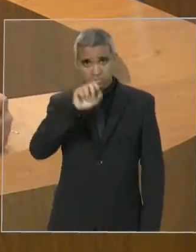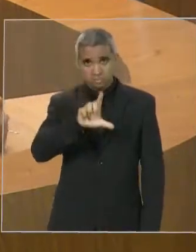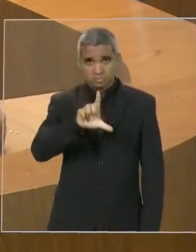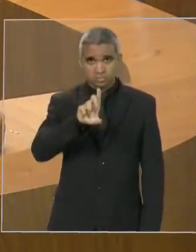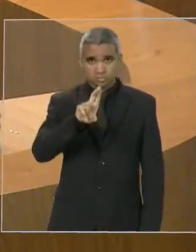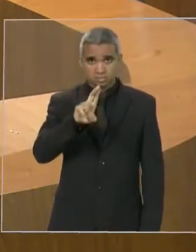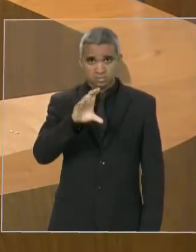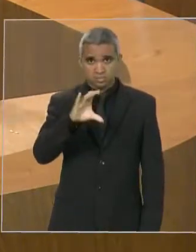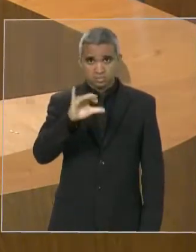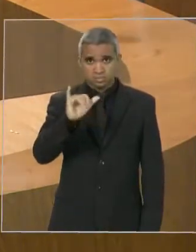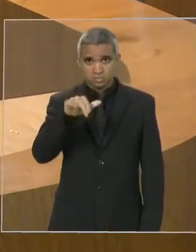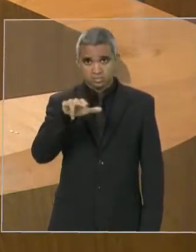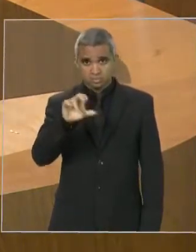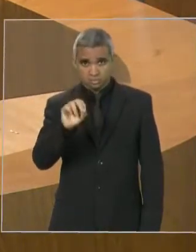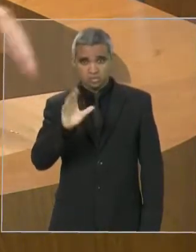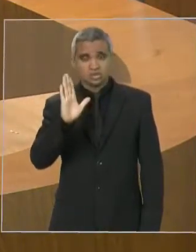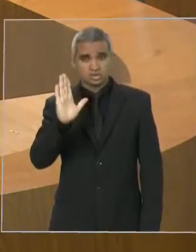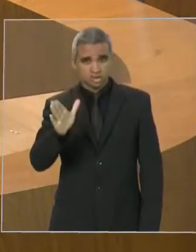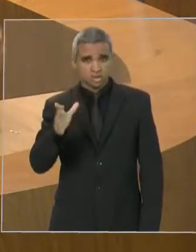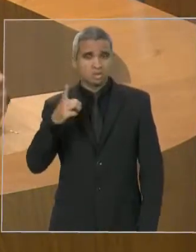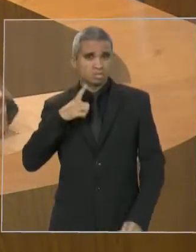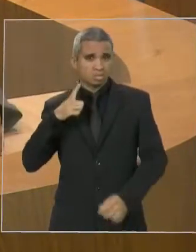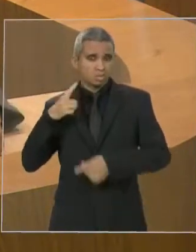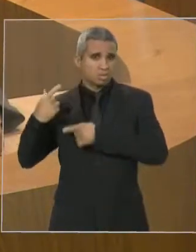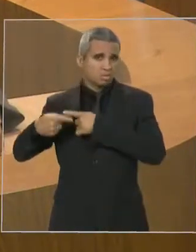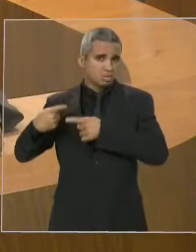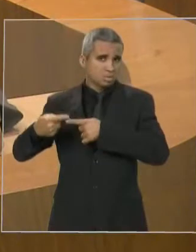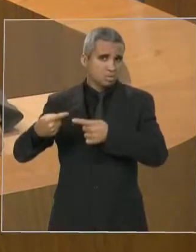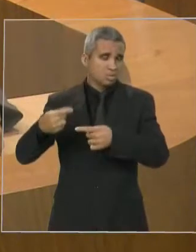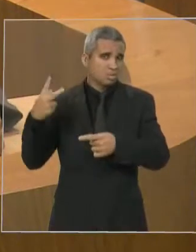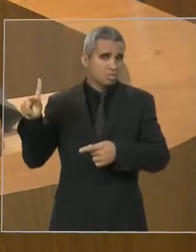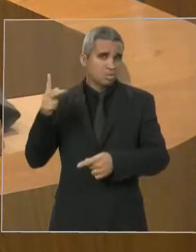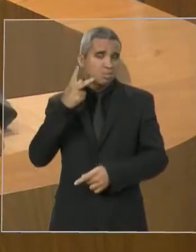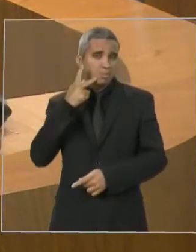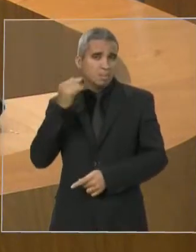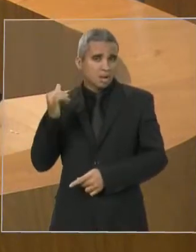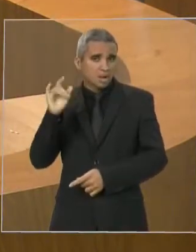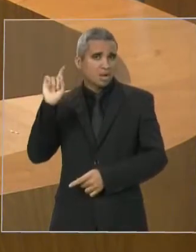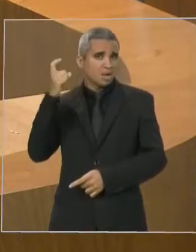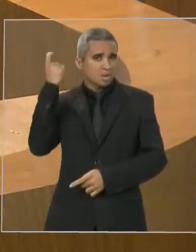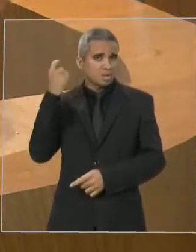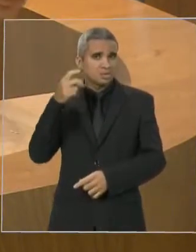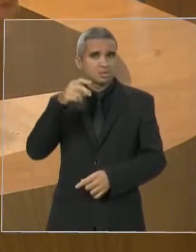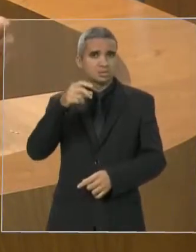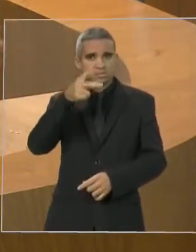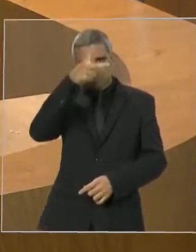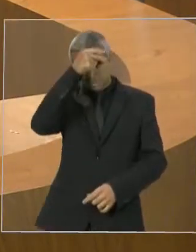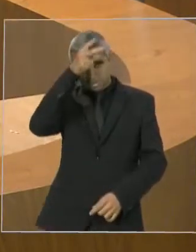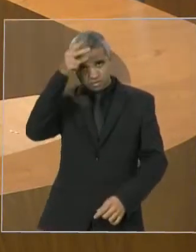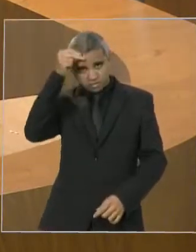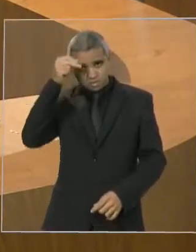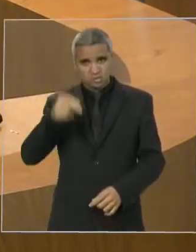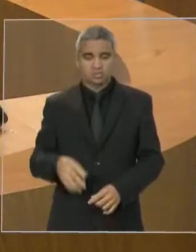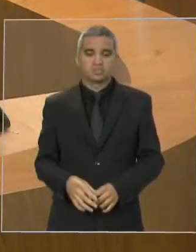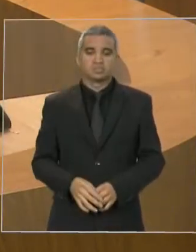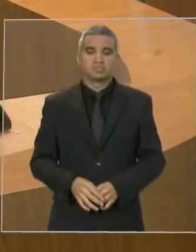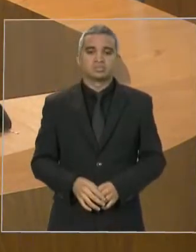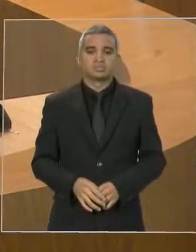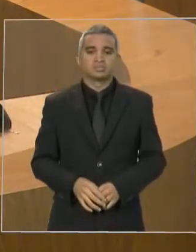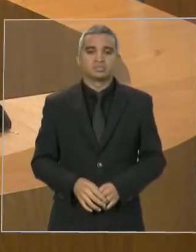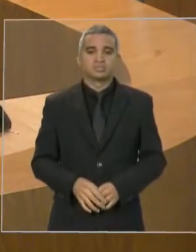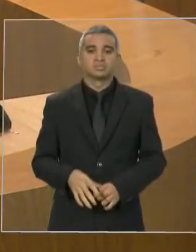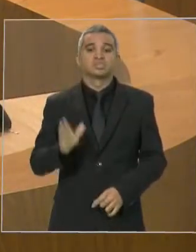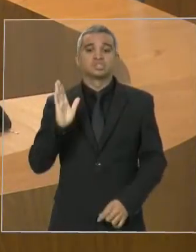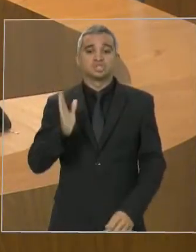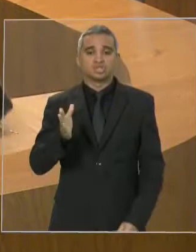histórico do seu pai quando foi prefeito daquela cidade, e que já tinha o seu